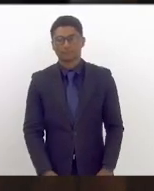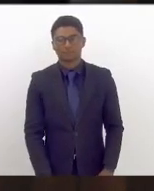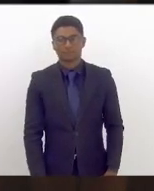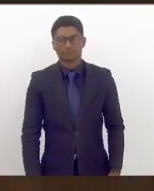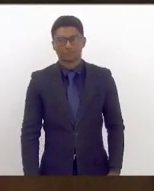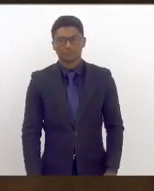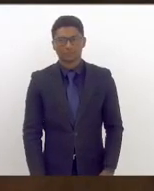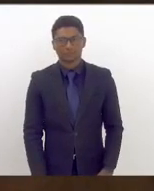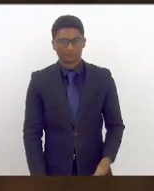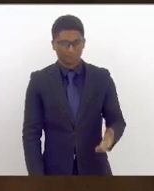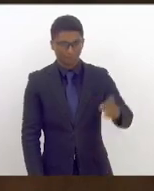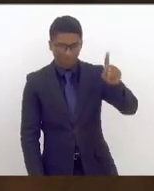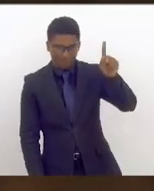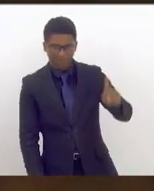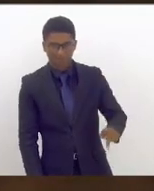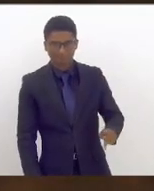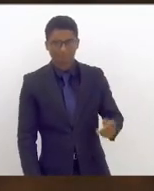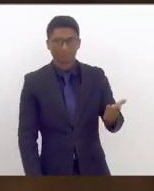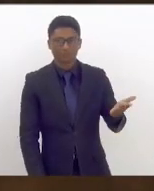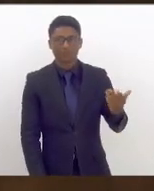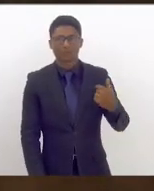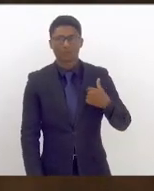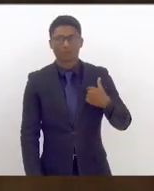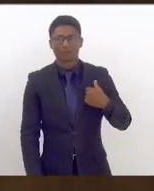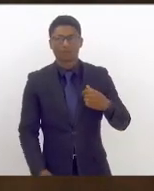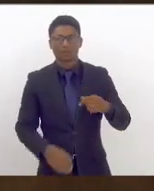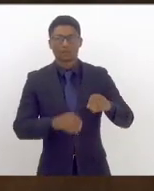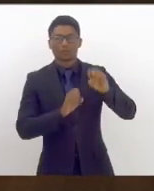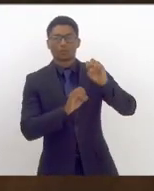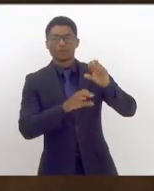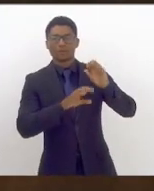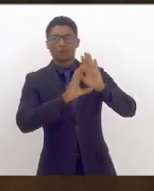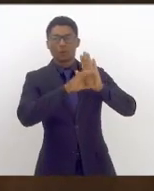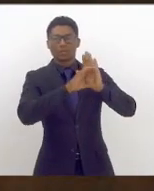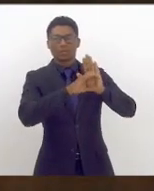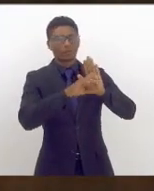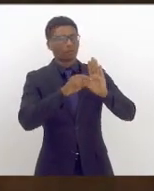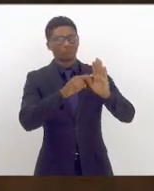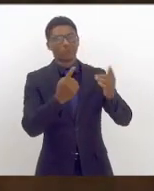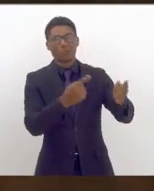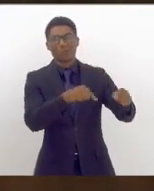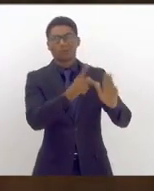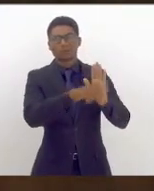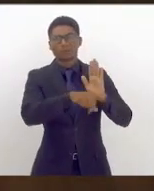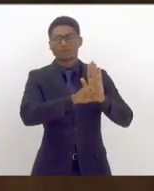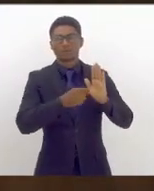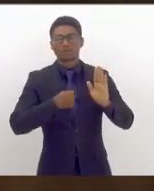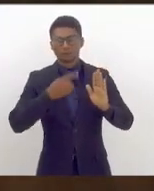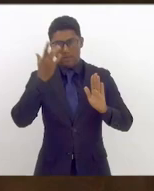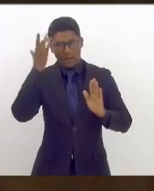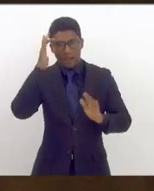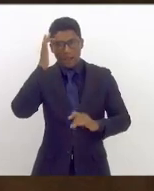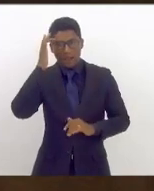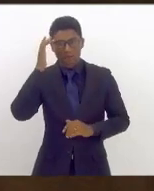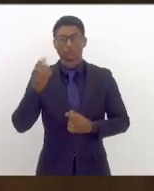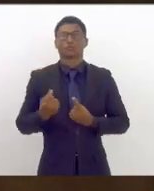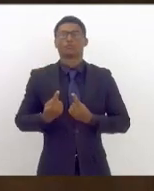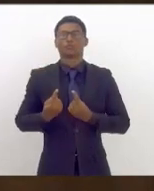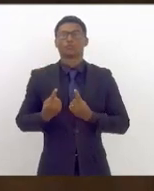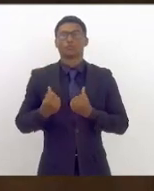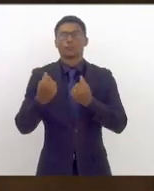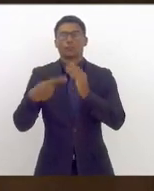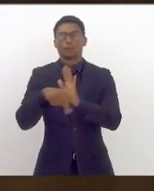senhor presidente eu tenho uma concepção de educação contrária esse projeto que eu defendo que o dinheiro público